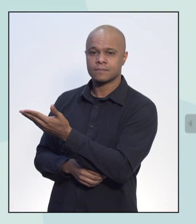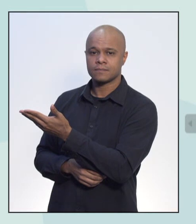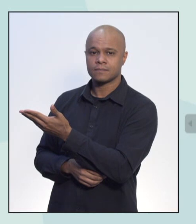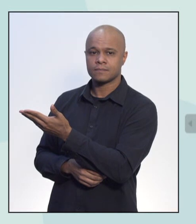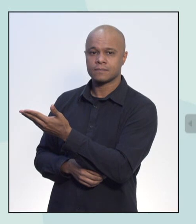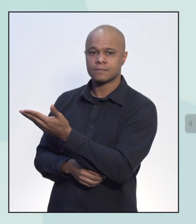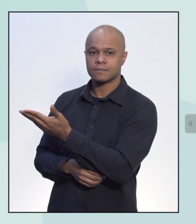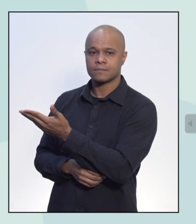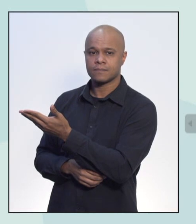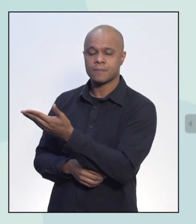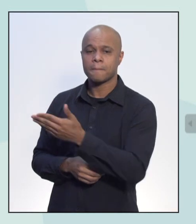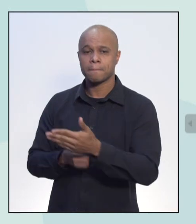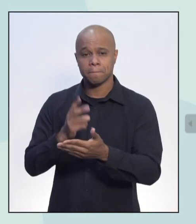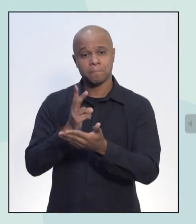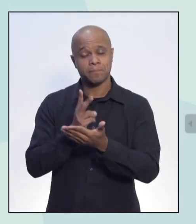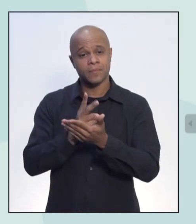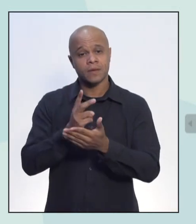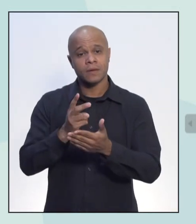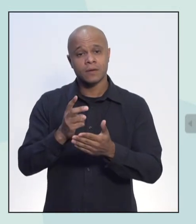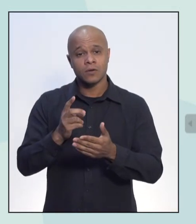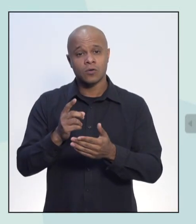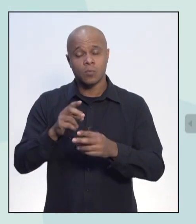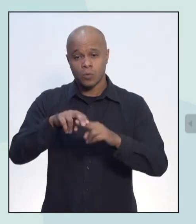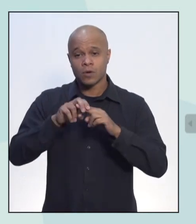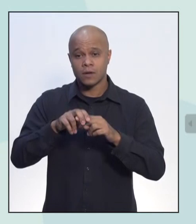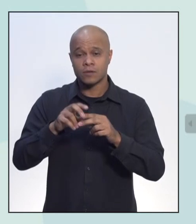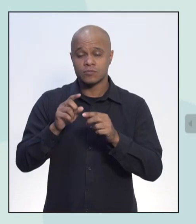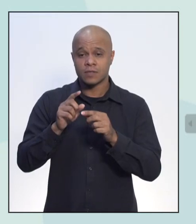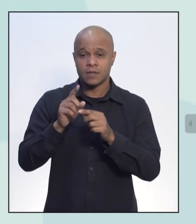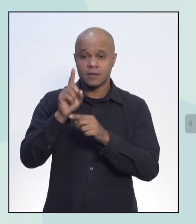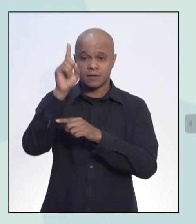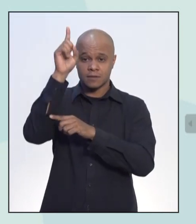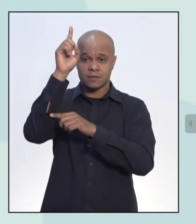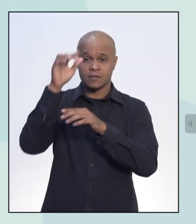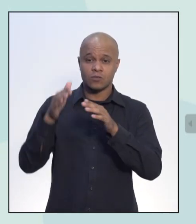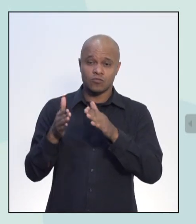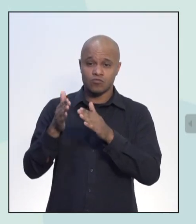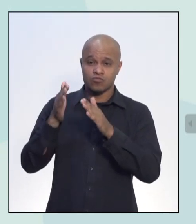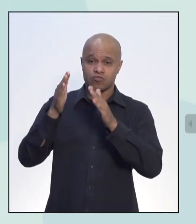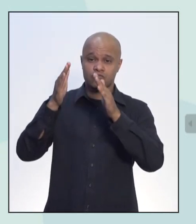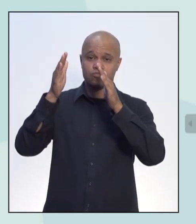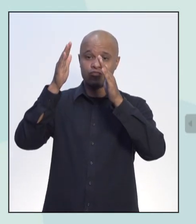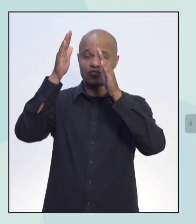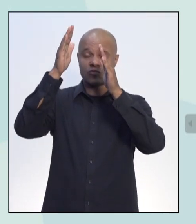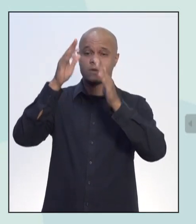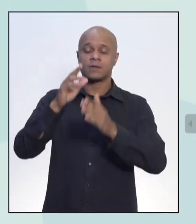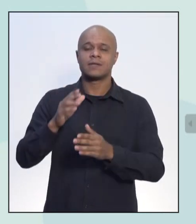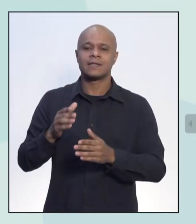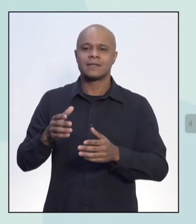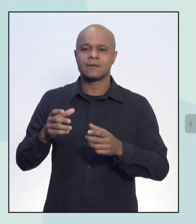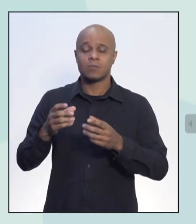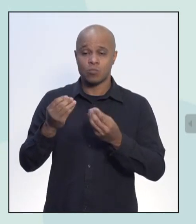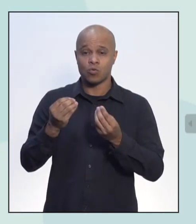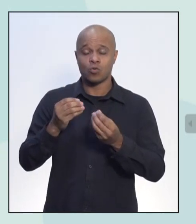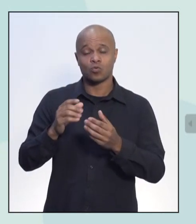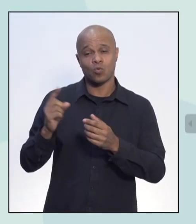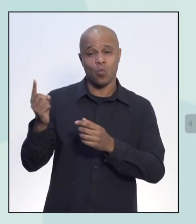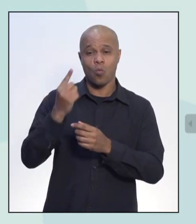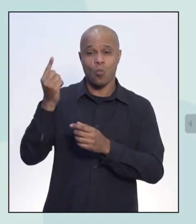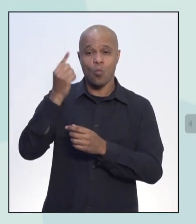ser, ele é maior por causa da antena, né, então ele tem mais de 500 metros, ele é menor em andares do